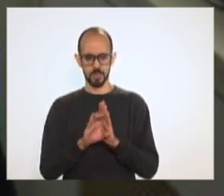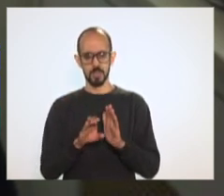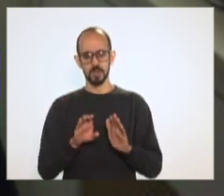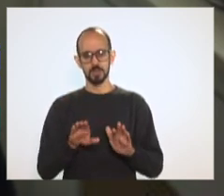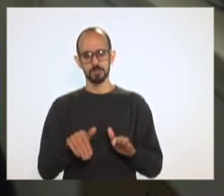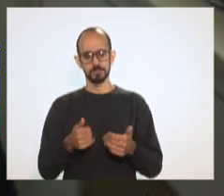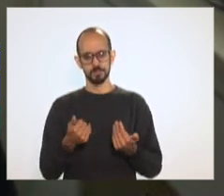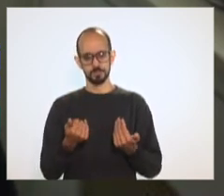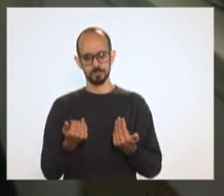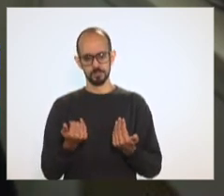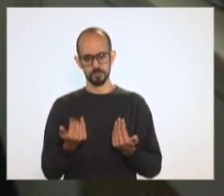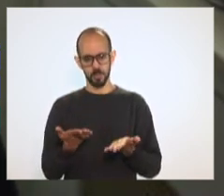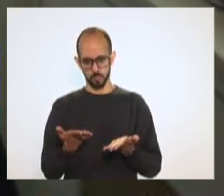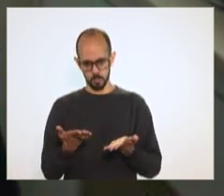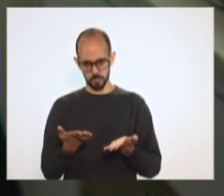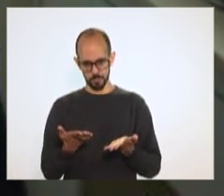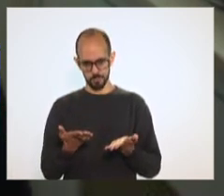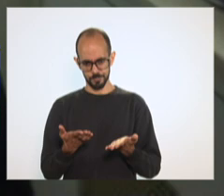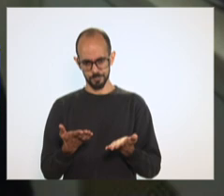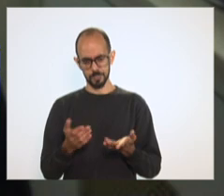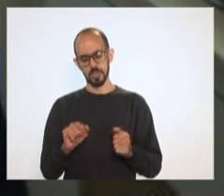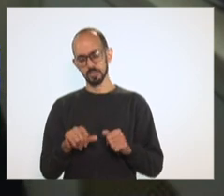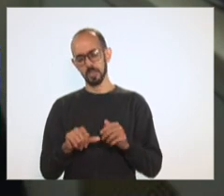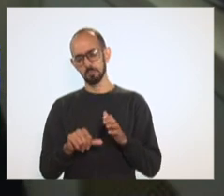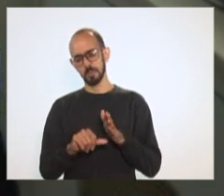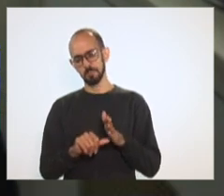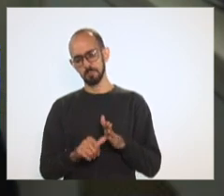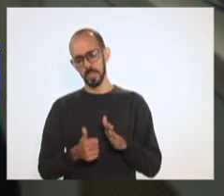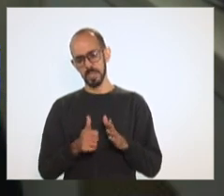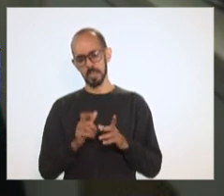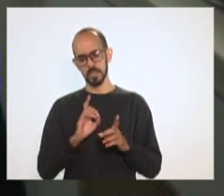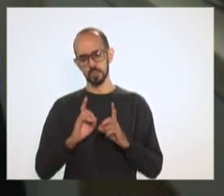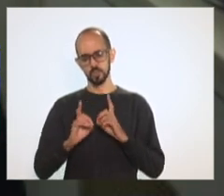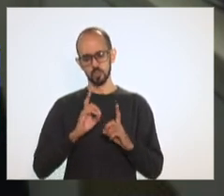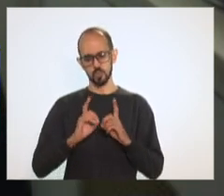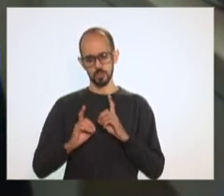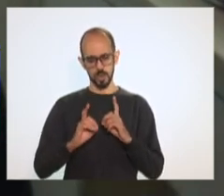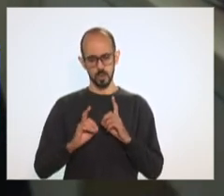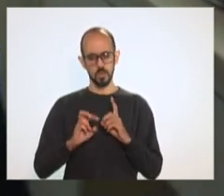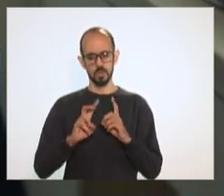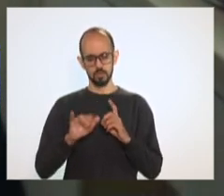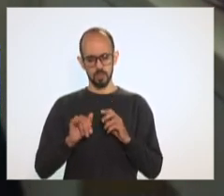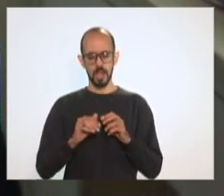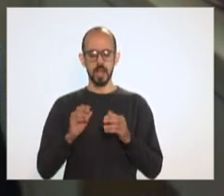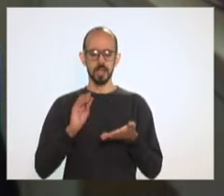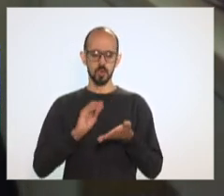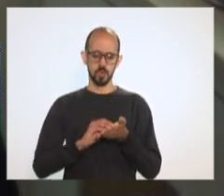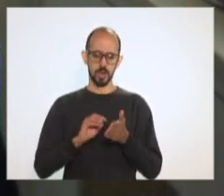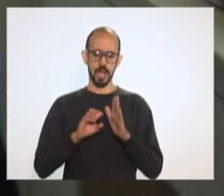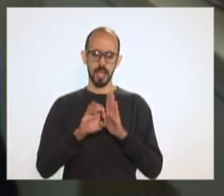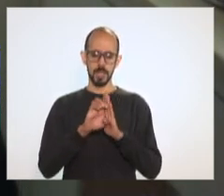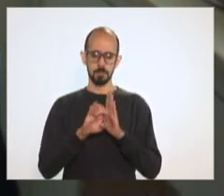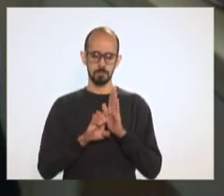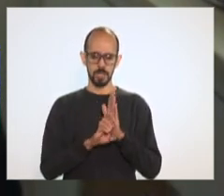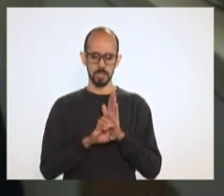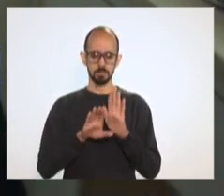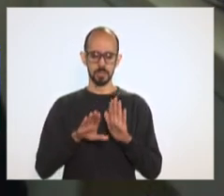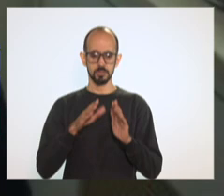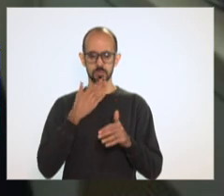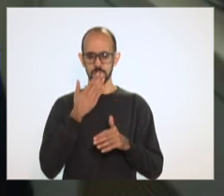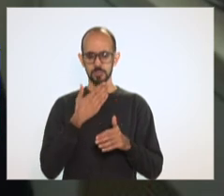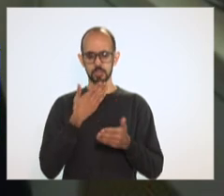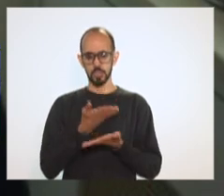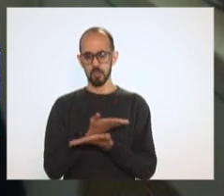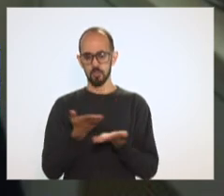ainda estando em primeira discussão vai receber emendas eu só vou pedir a vossa excelência para